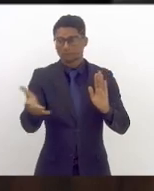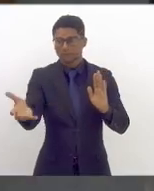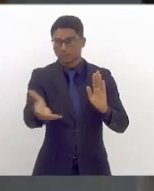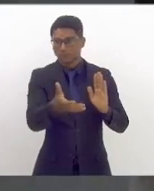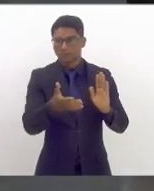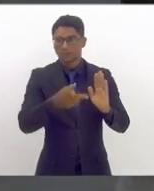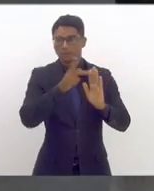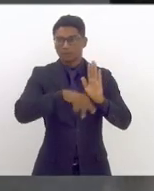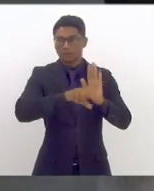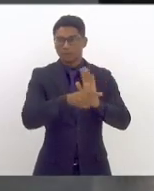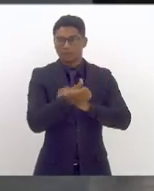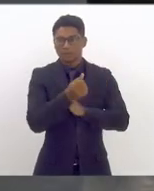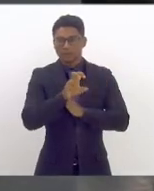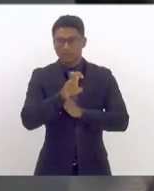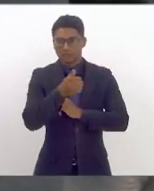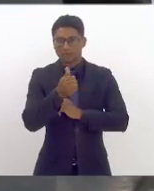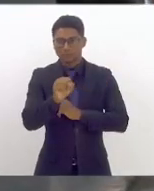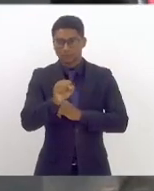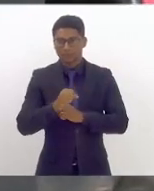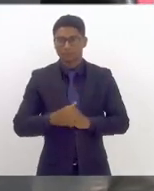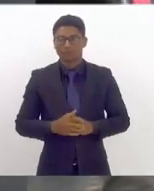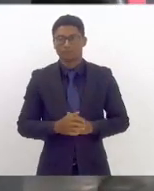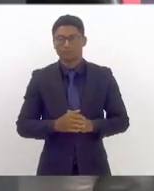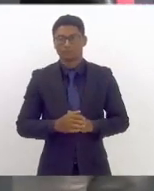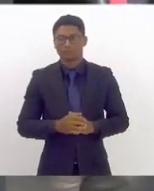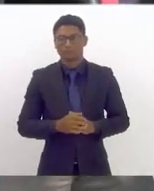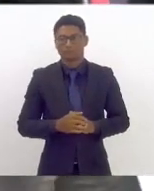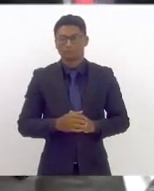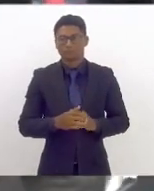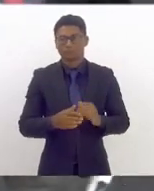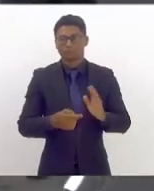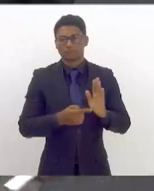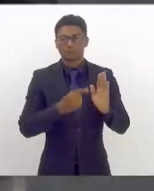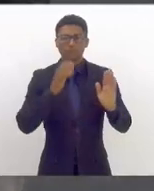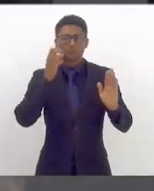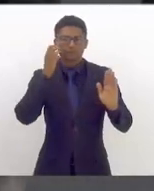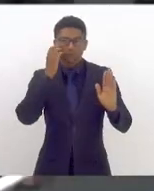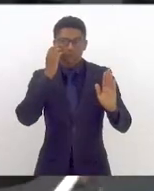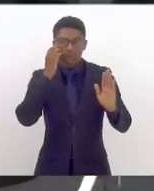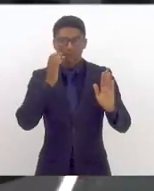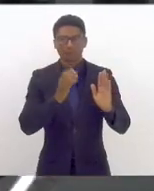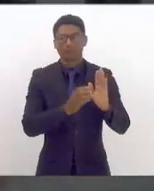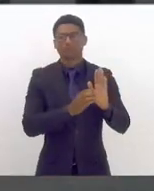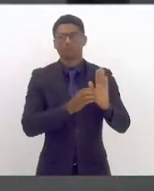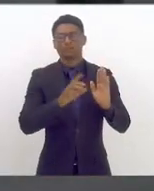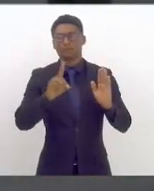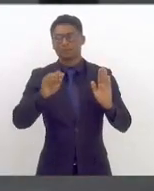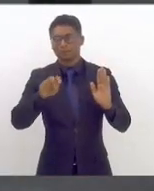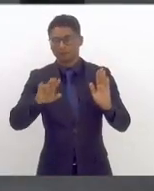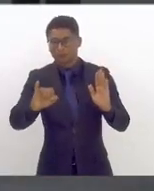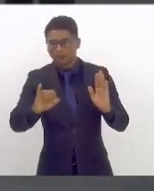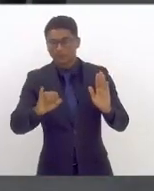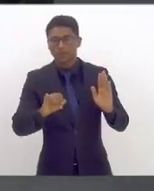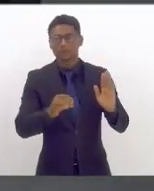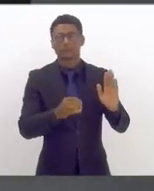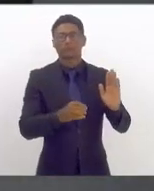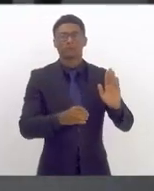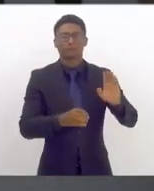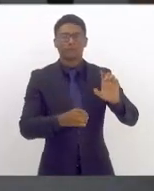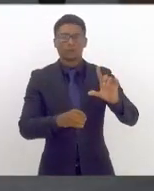no PL 65 18 Dionísio valdec Dani Monteiro